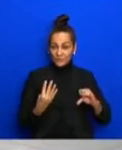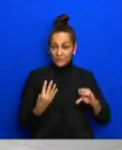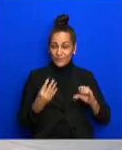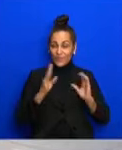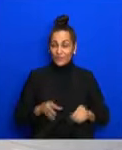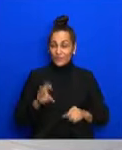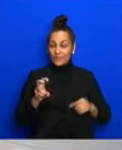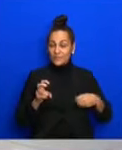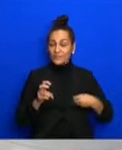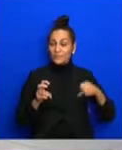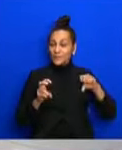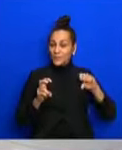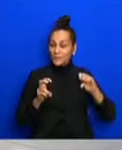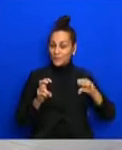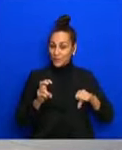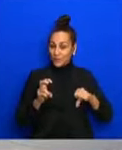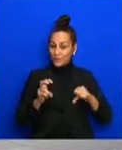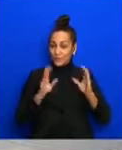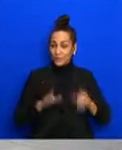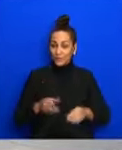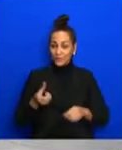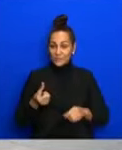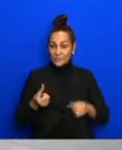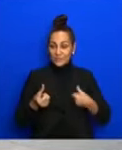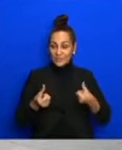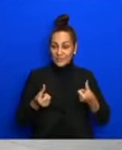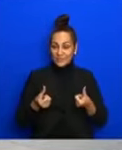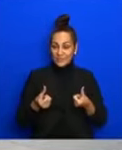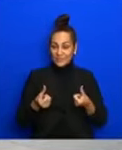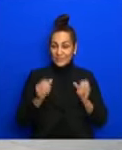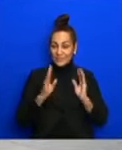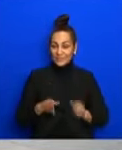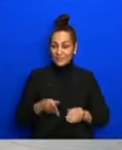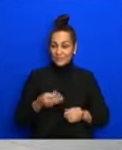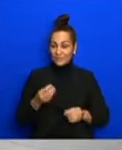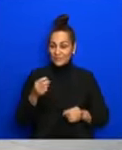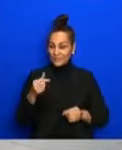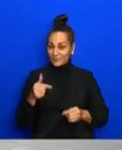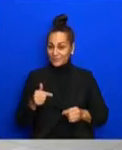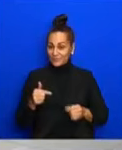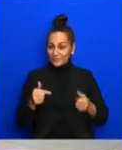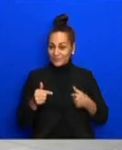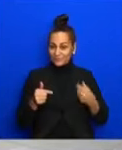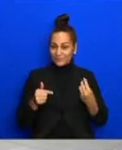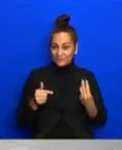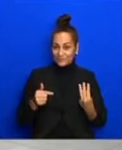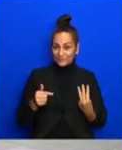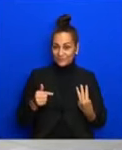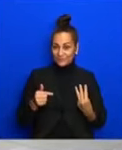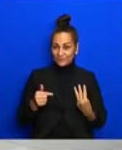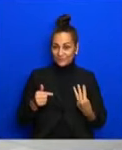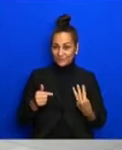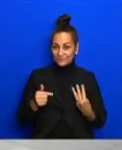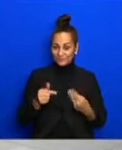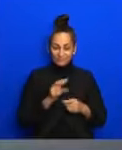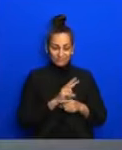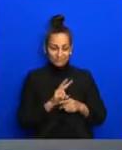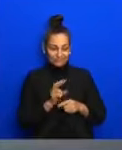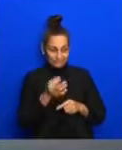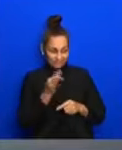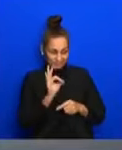5, 9. Coluna 6, número 6. E coluna 7, 3.